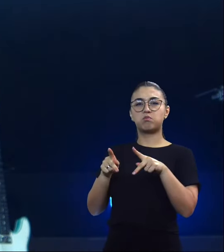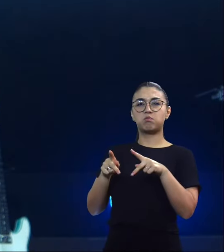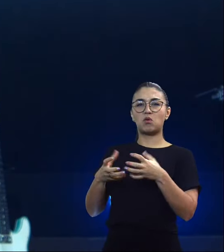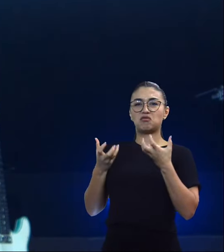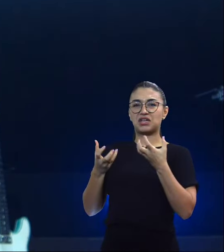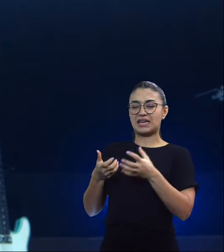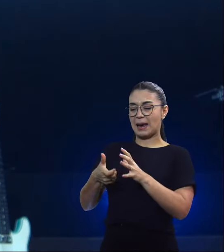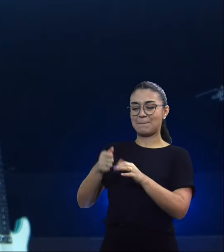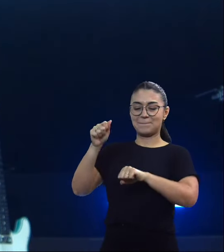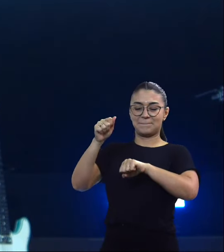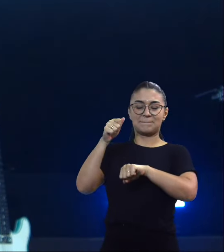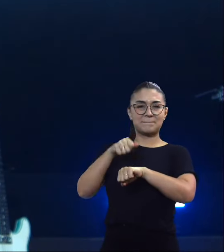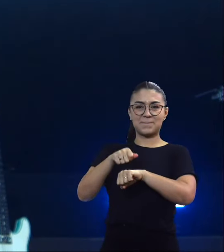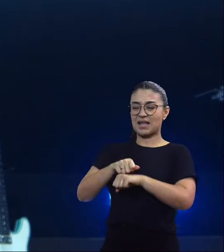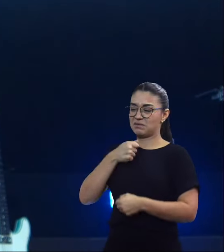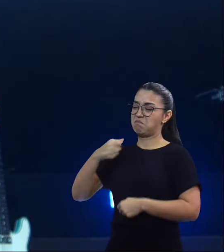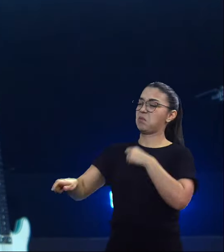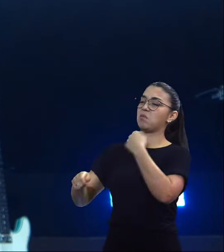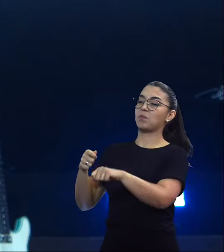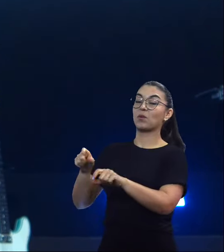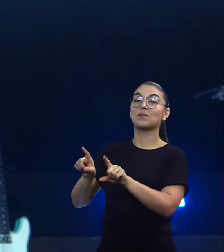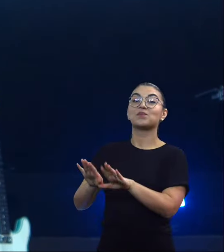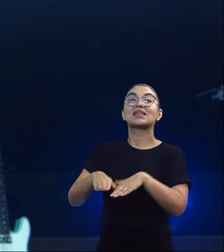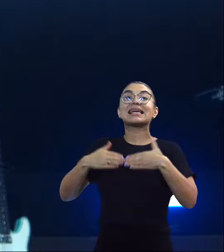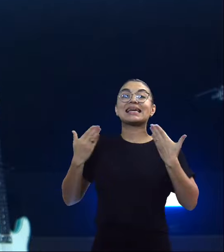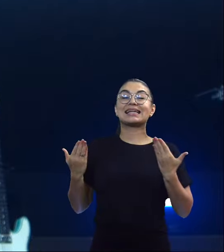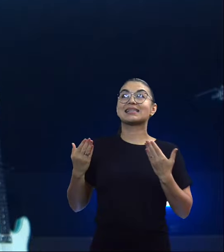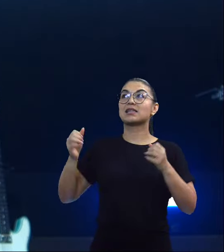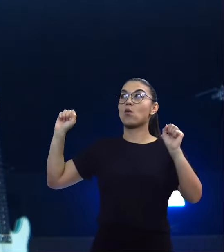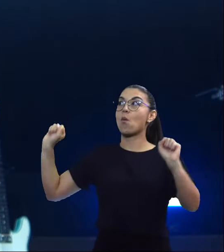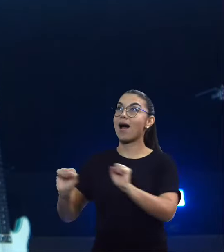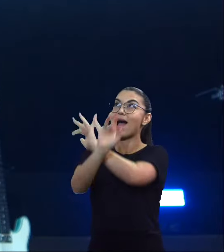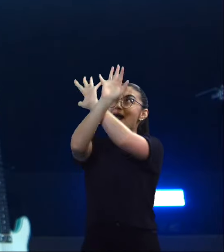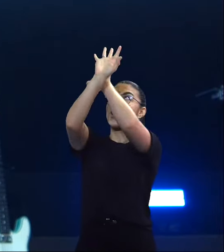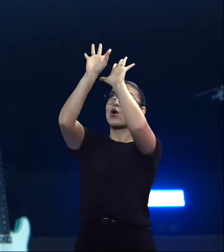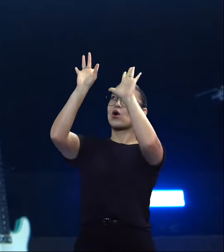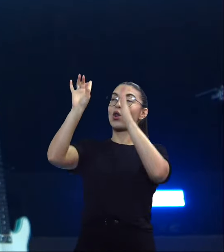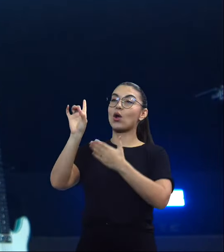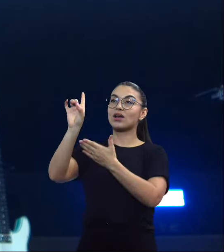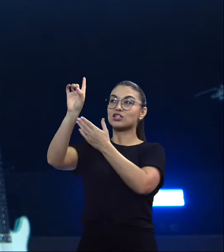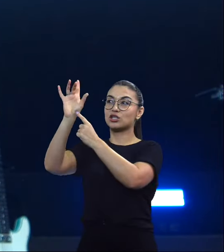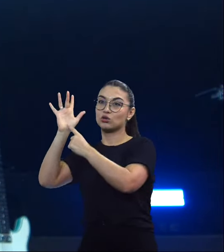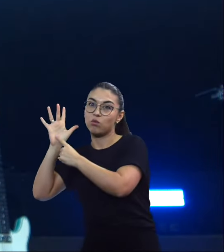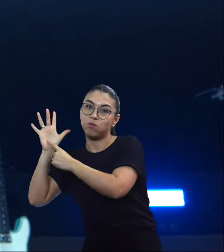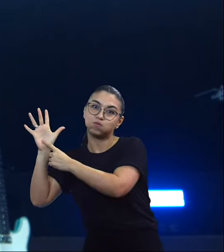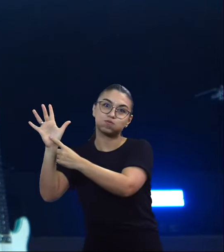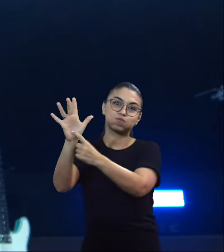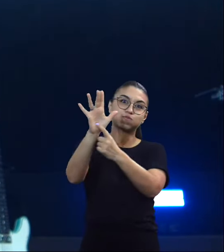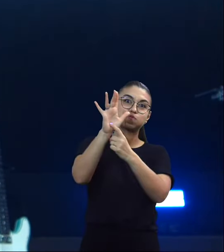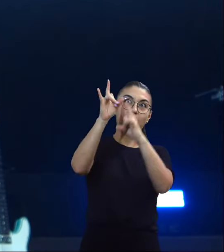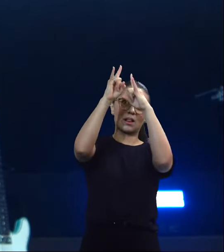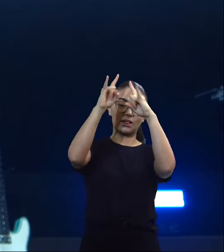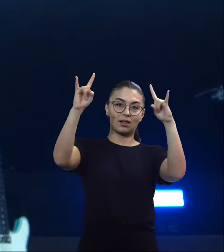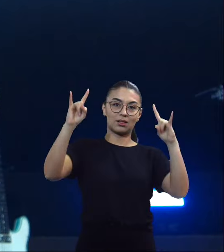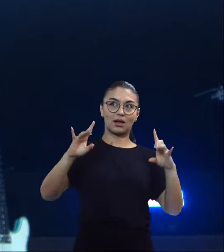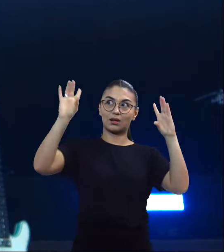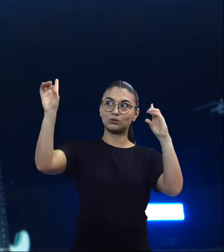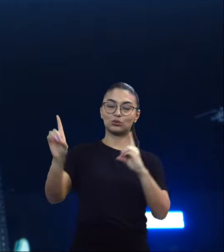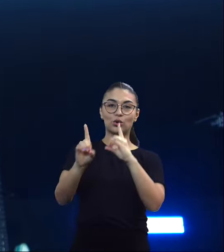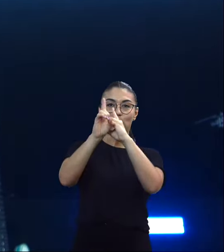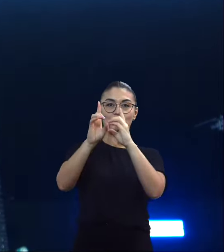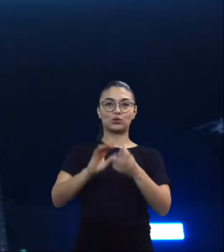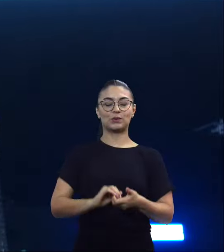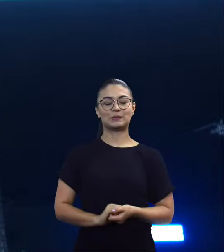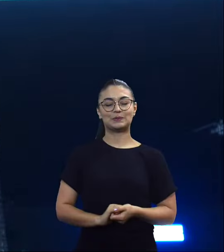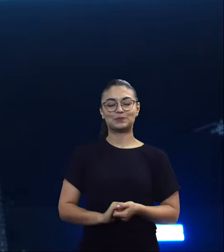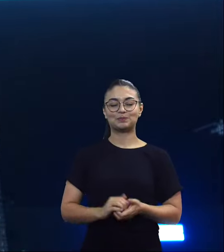então a glória do Senhor apareceu a todos os israelitas na tenda do encontro. Até aqui o texto.